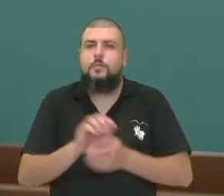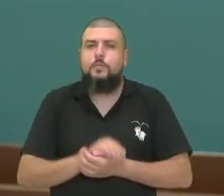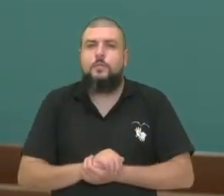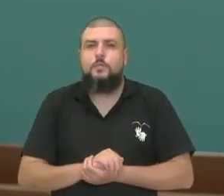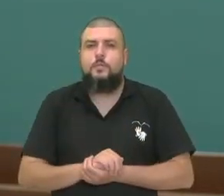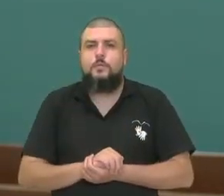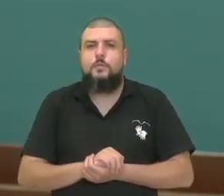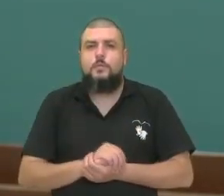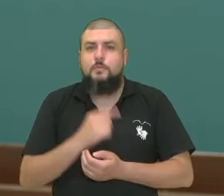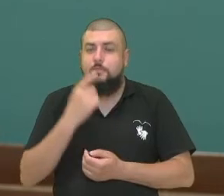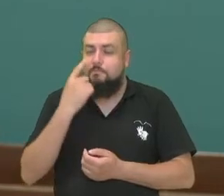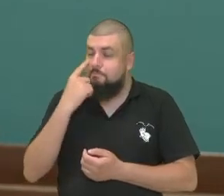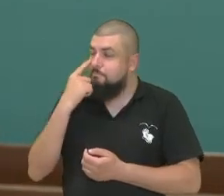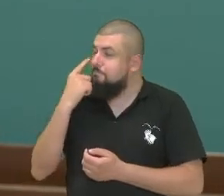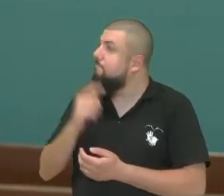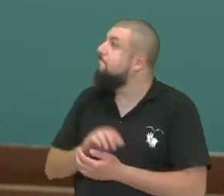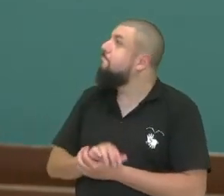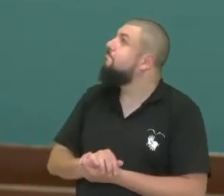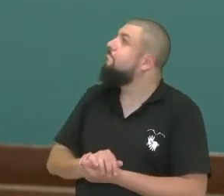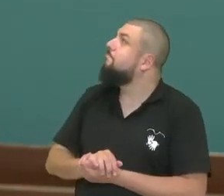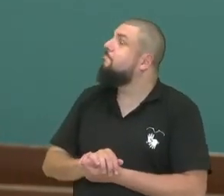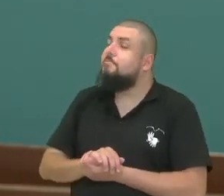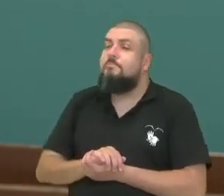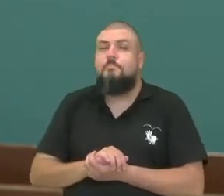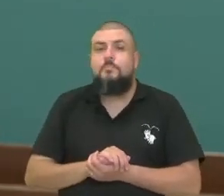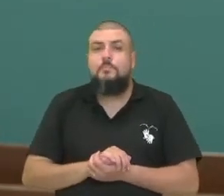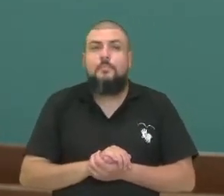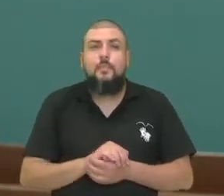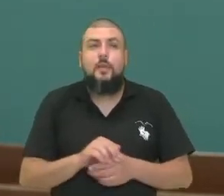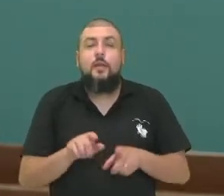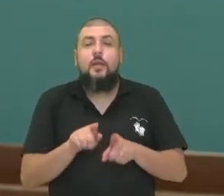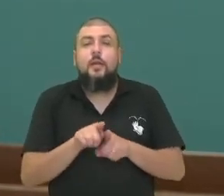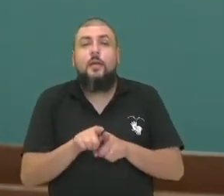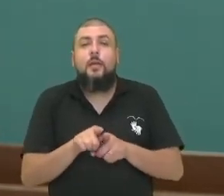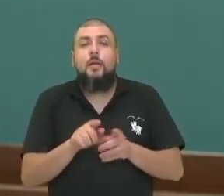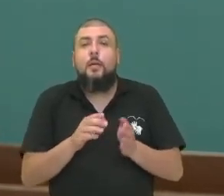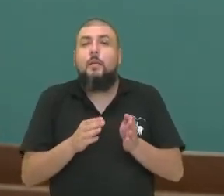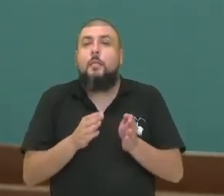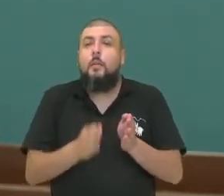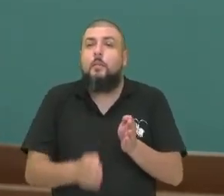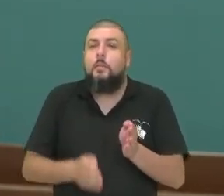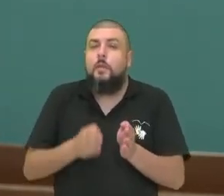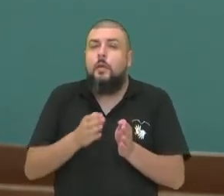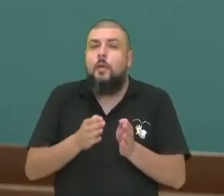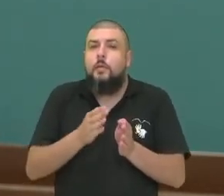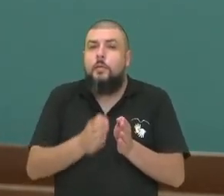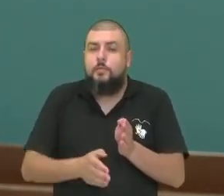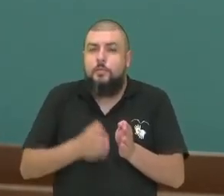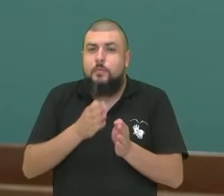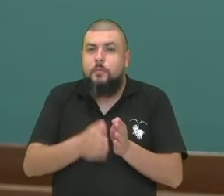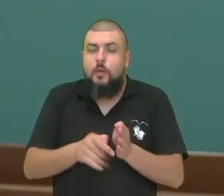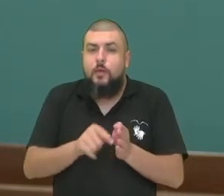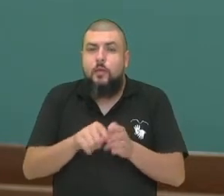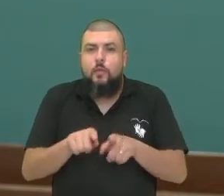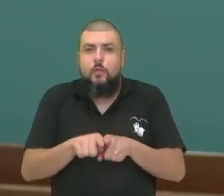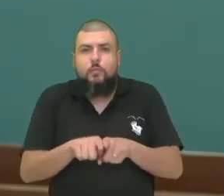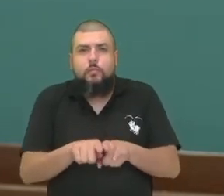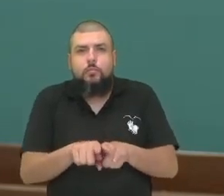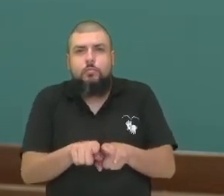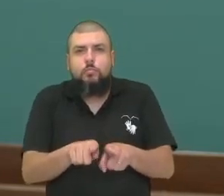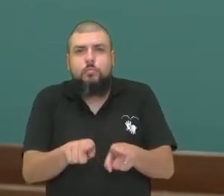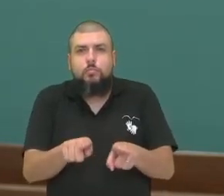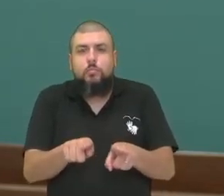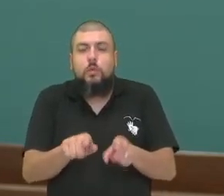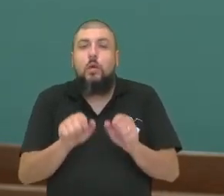também a gente tem um ângulo né nessa linha férrea né onde tem os trilhos ali então ele faz um ângulo de abertura talvez quando